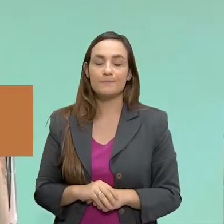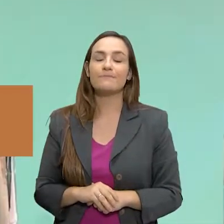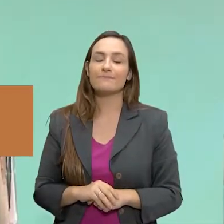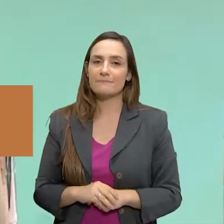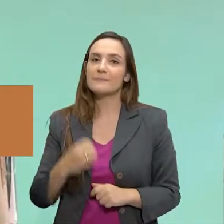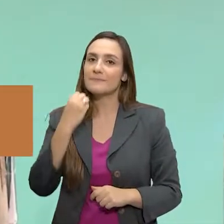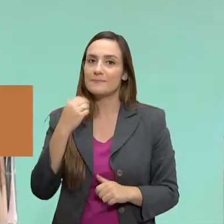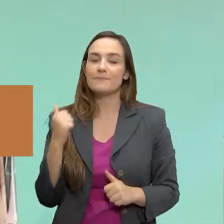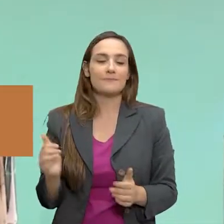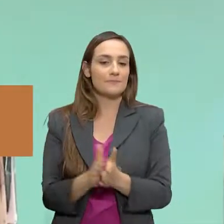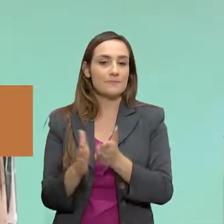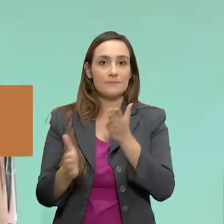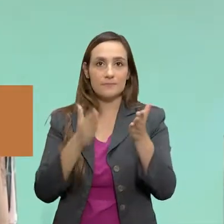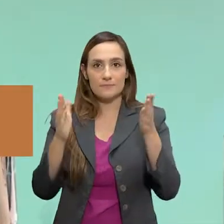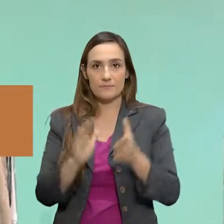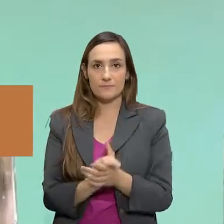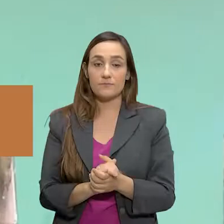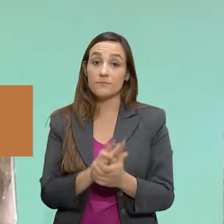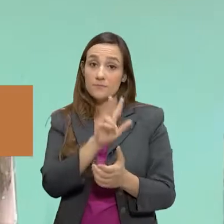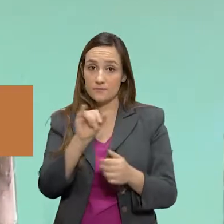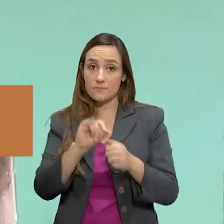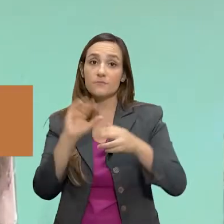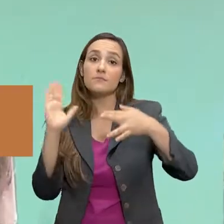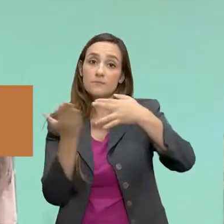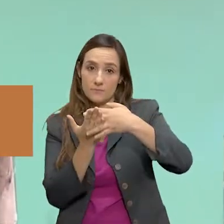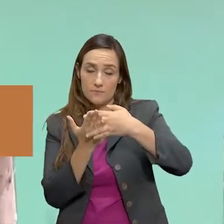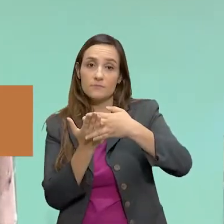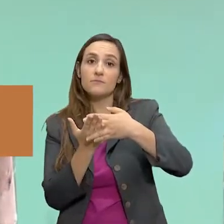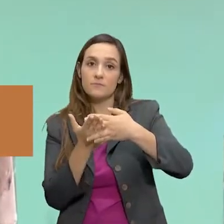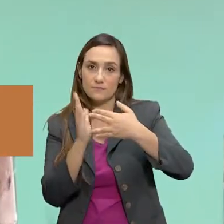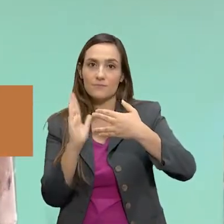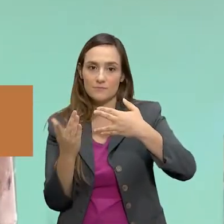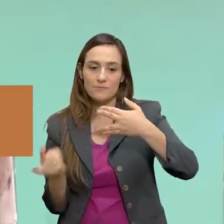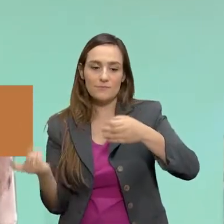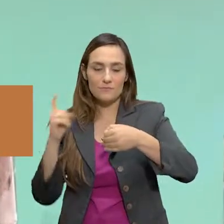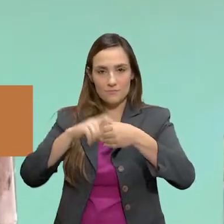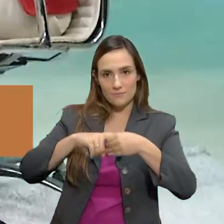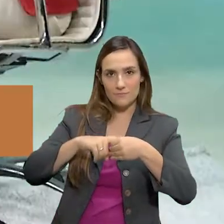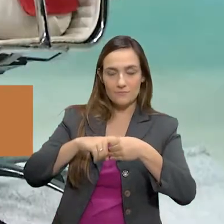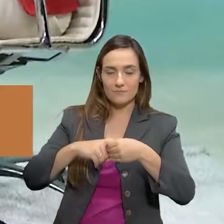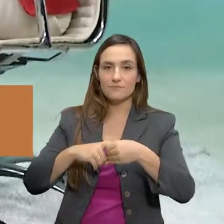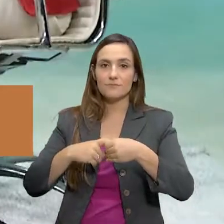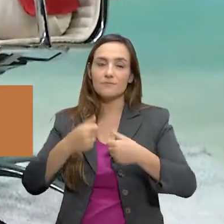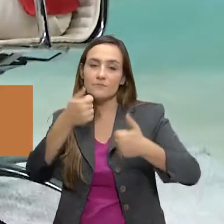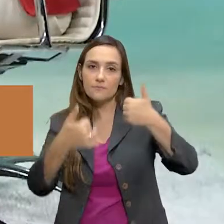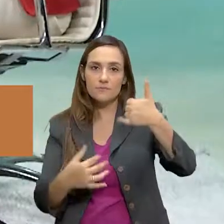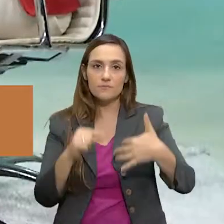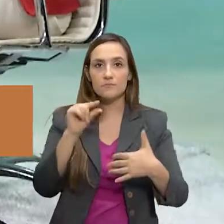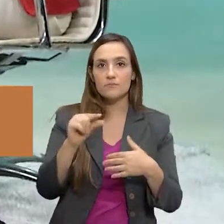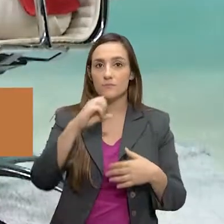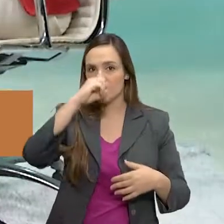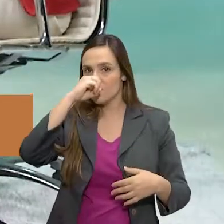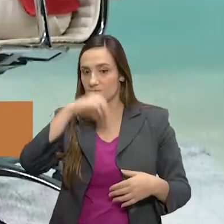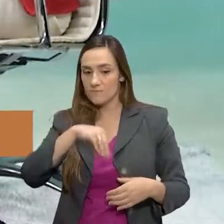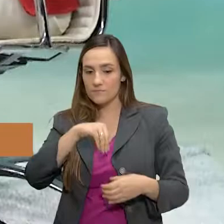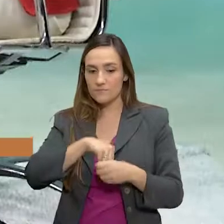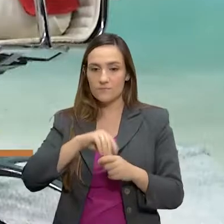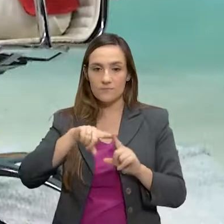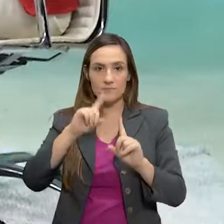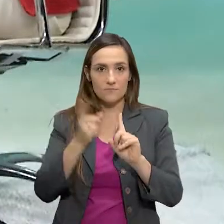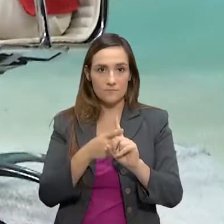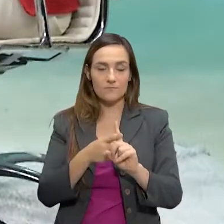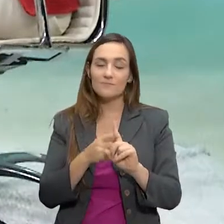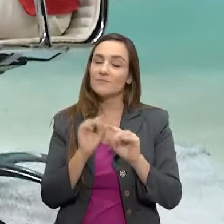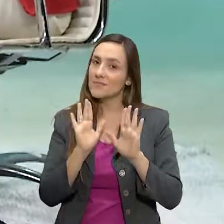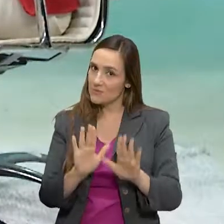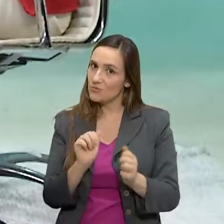vans. Muito bom, sensacional. Gente, nós vamos para um rápido intervalo e no próximo bloco a gente vai falar sobre